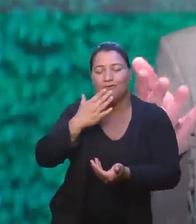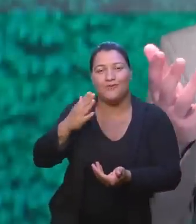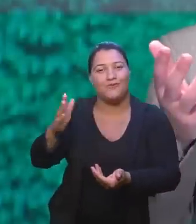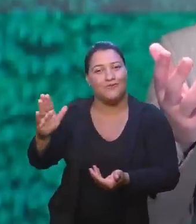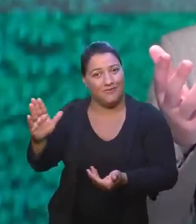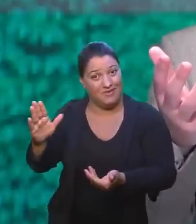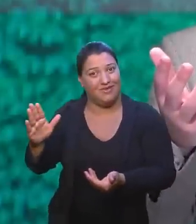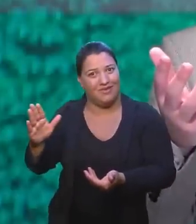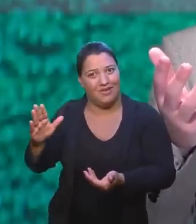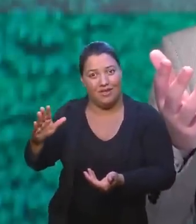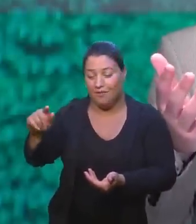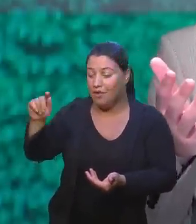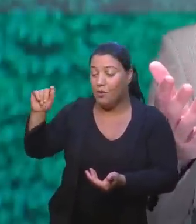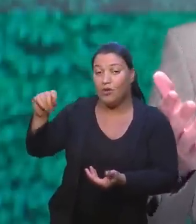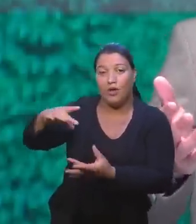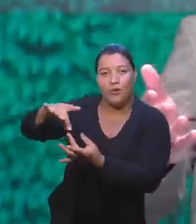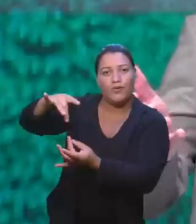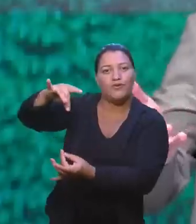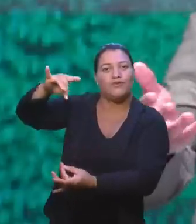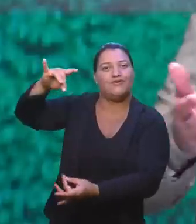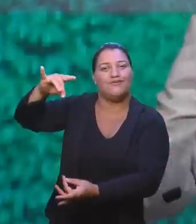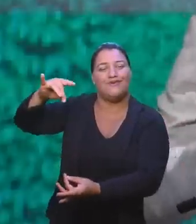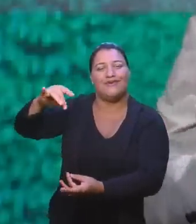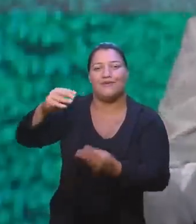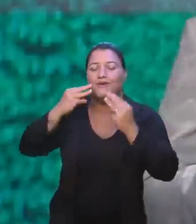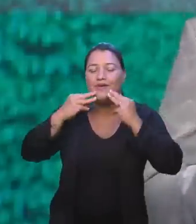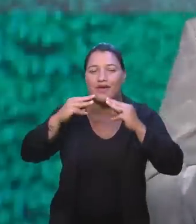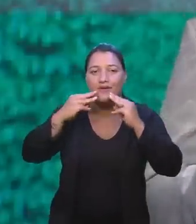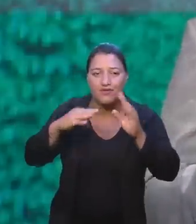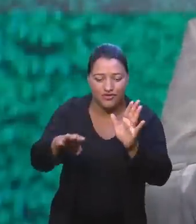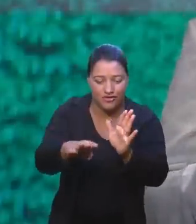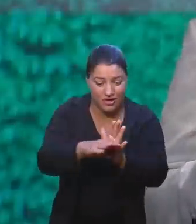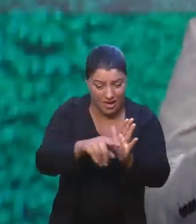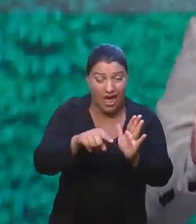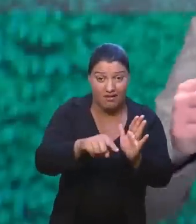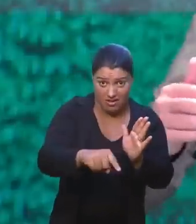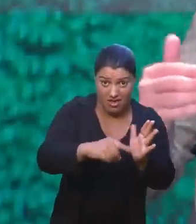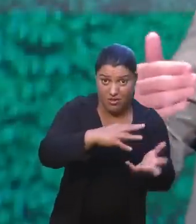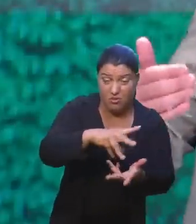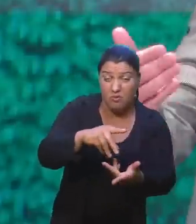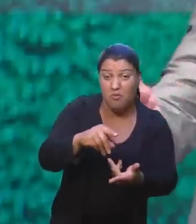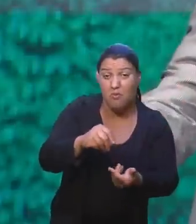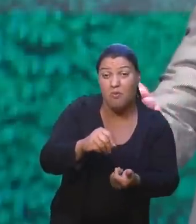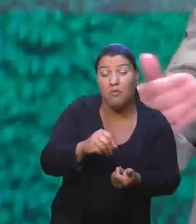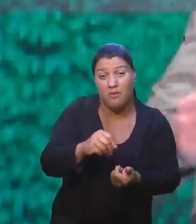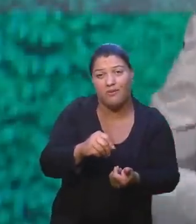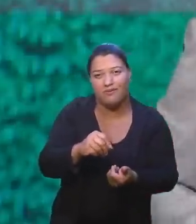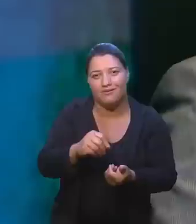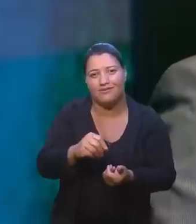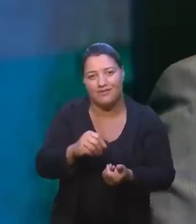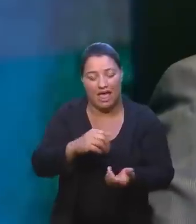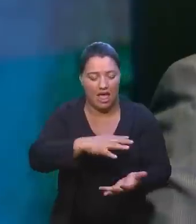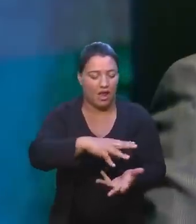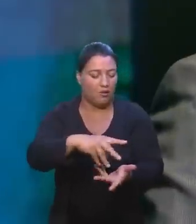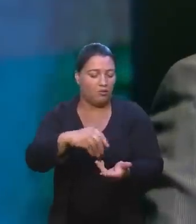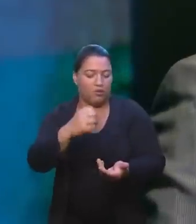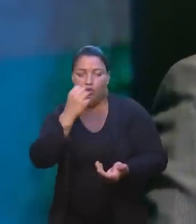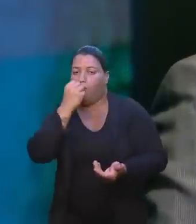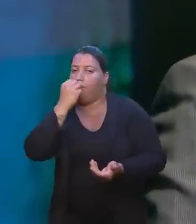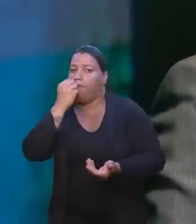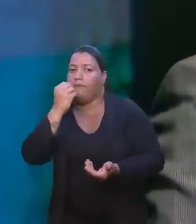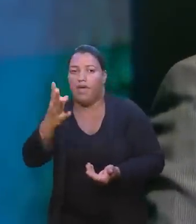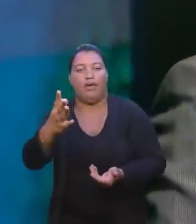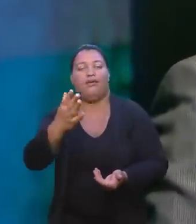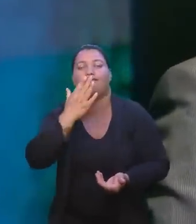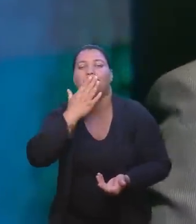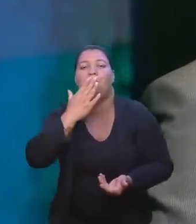pelos Espíritos, cujas mensagens chegaram à Terra naquela época, era a terra regenerada. Esta é a terra